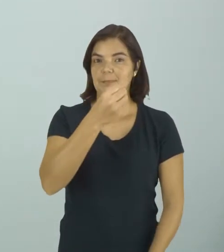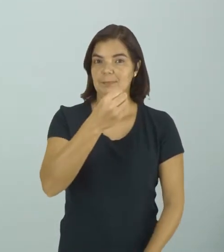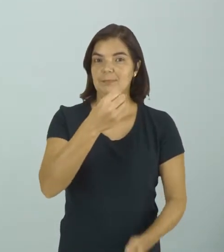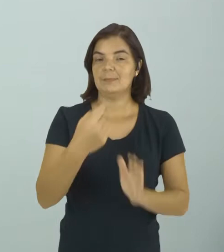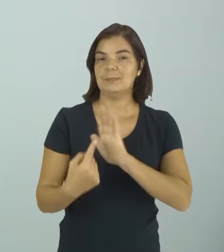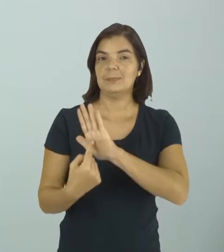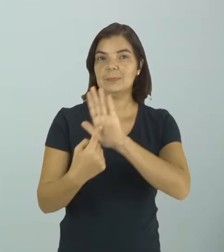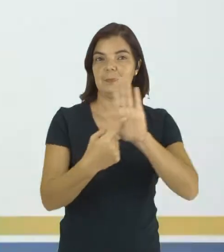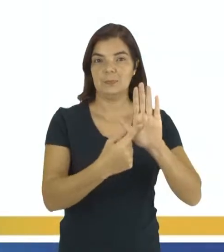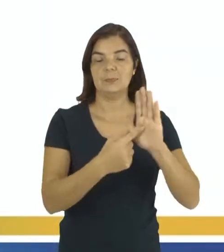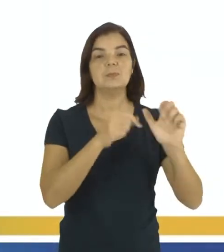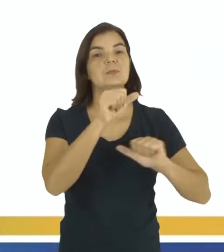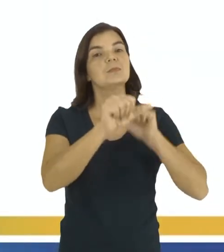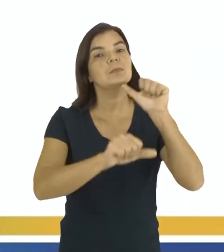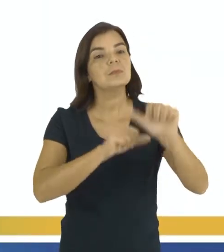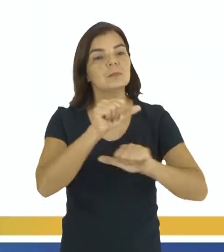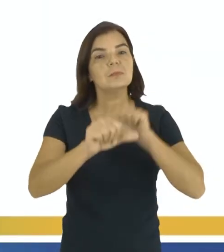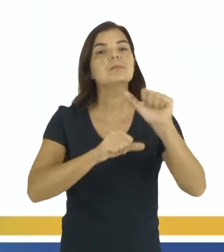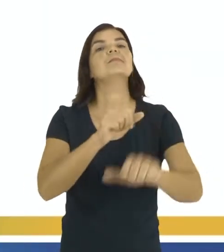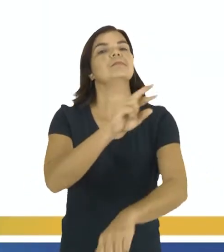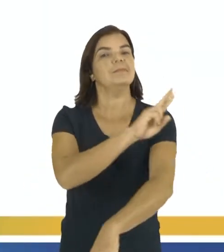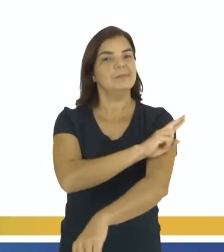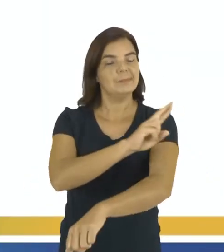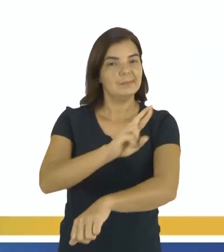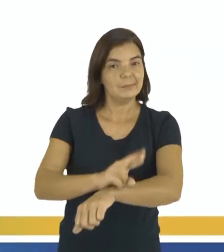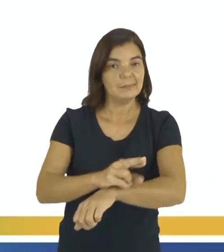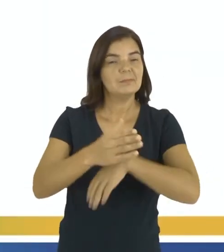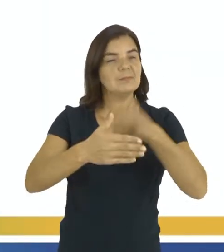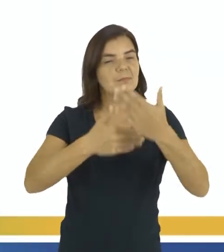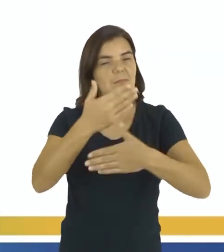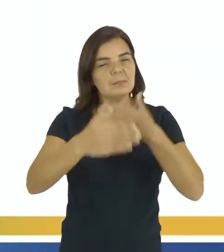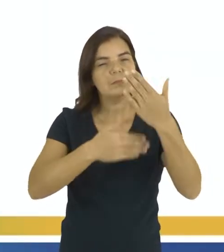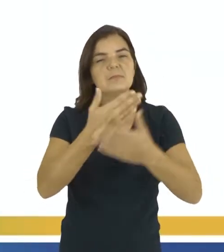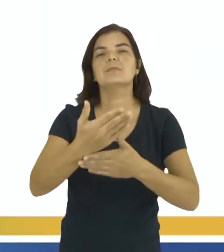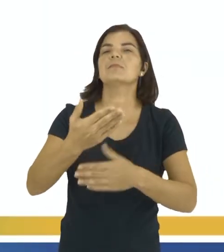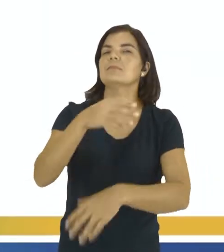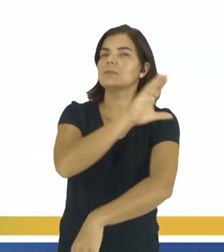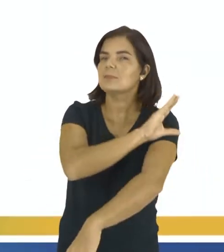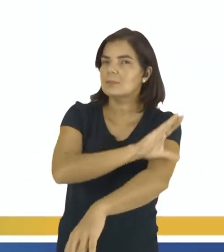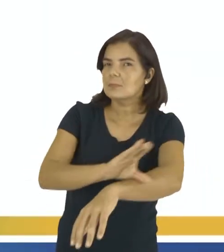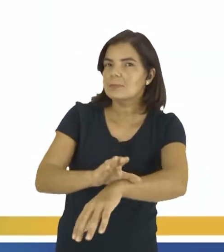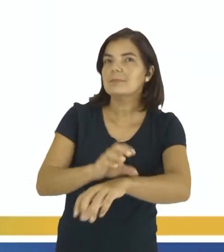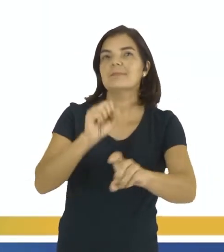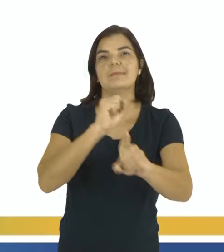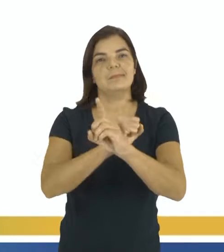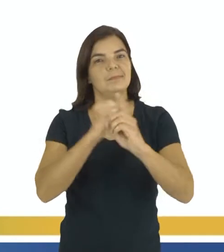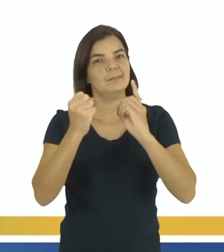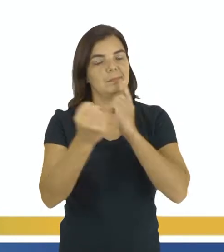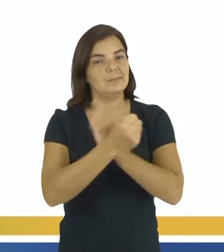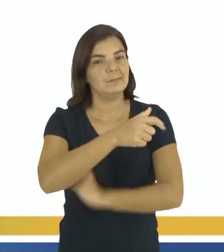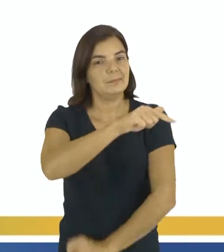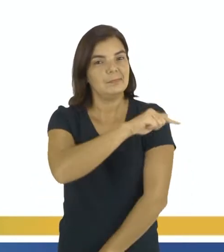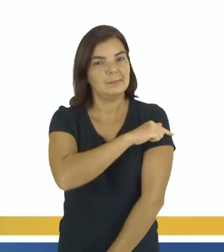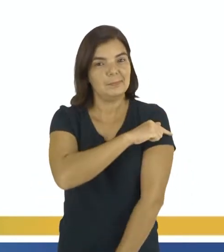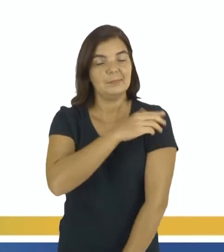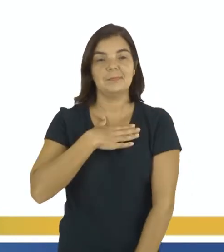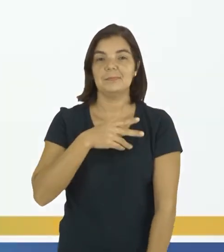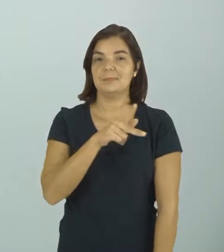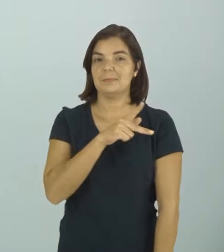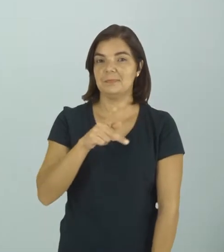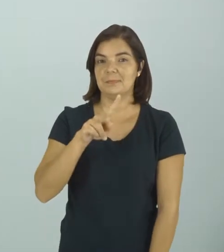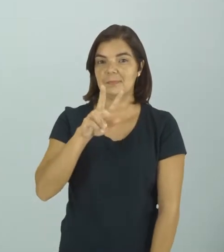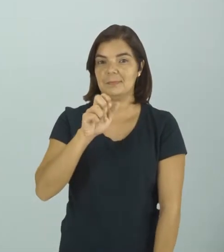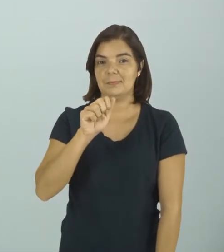abordar reforma religiosa e os processos culturais e sociais. Sétimo ano, aula 10. Eu sou a